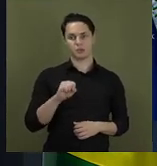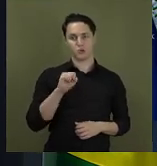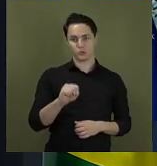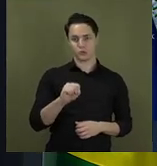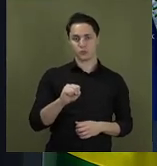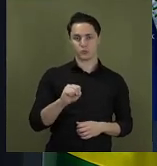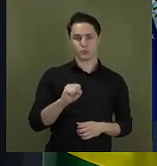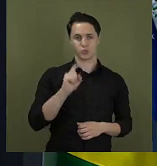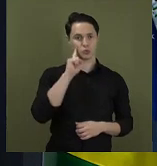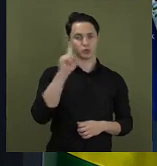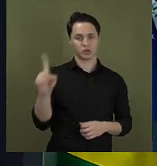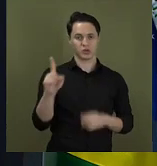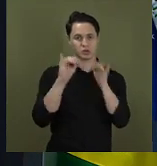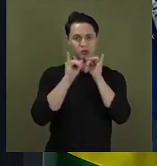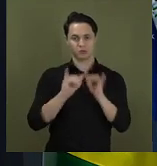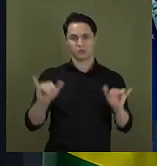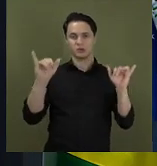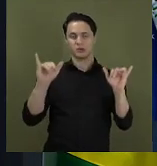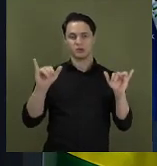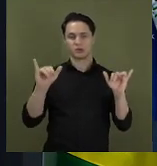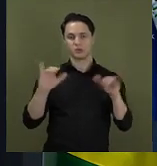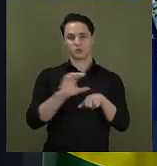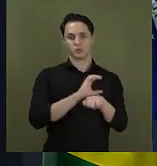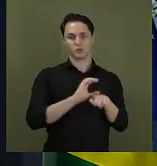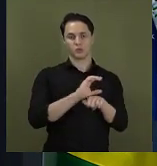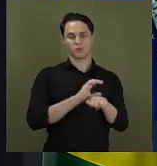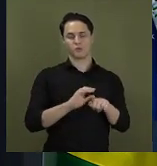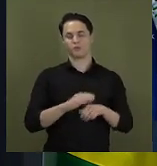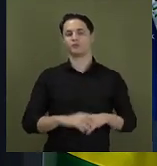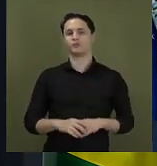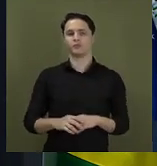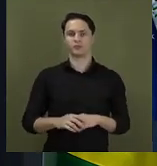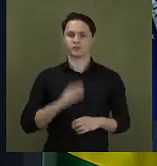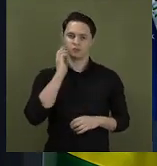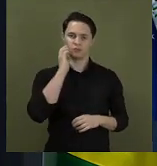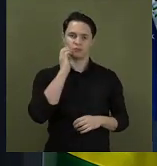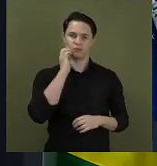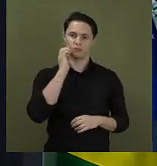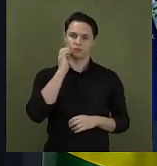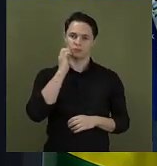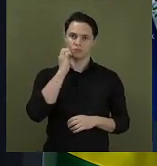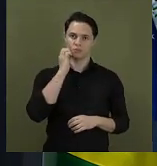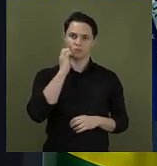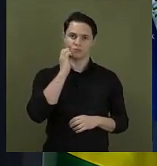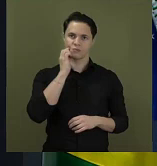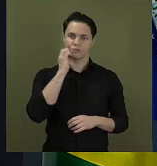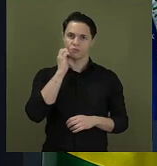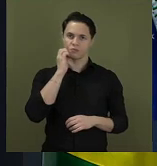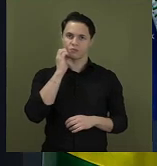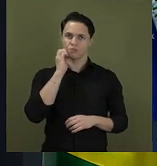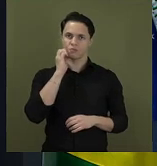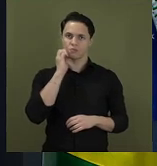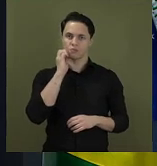1988, no dia da promulgação da nossa Constituição, senador veneziano Vital do Rego, lhe agradecendo demais pela benevolência.